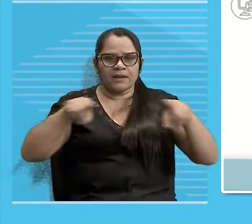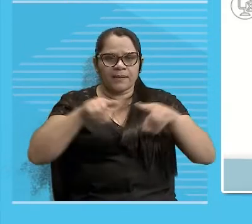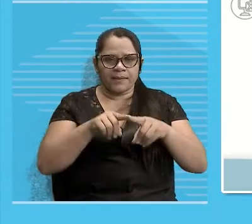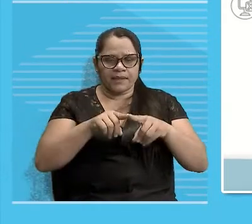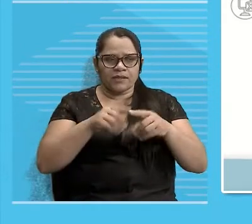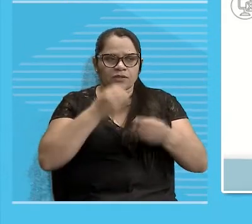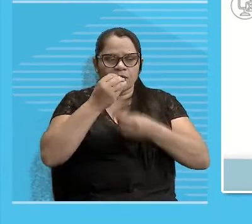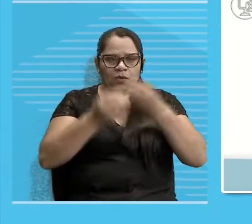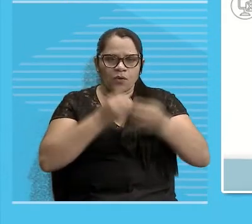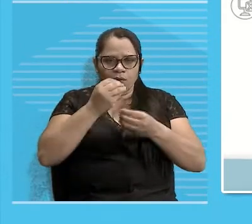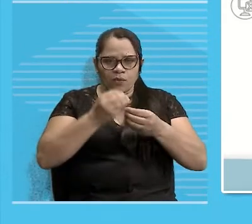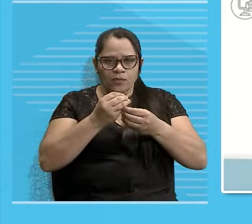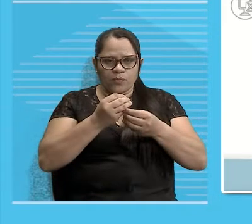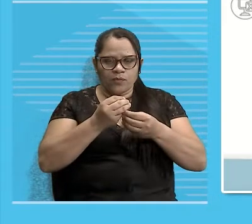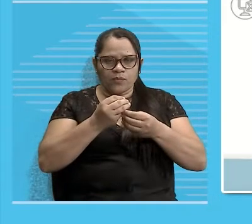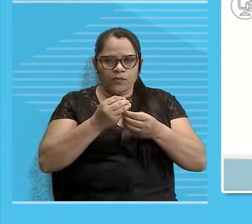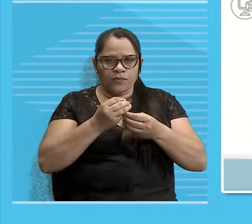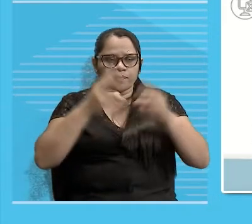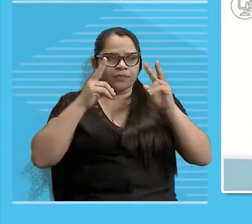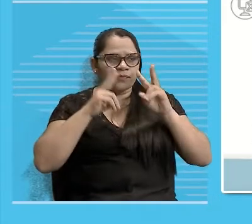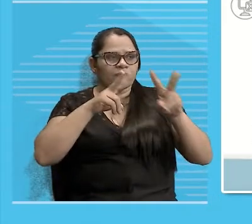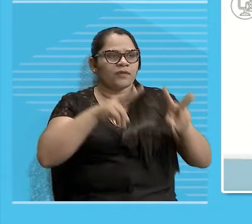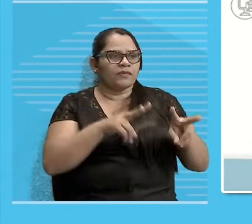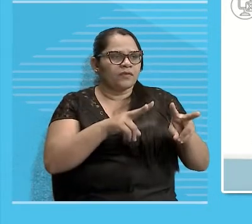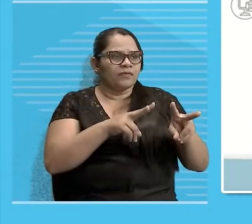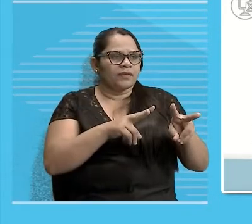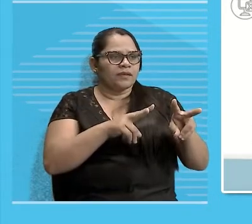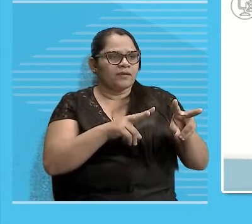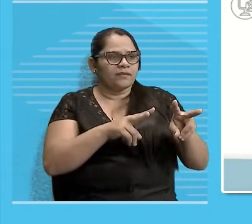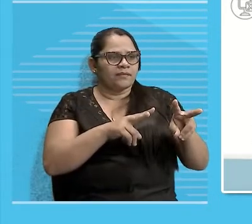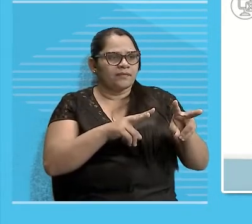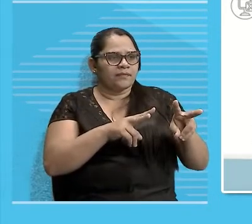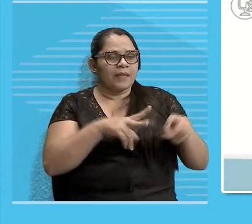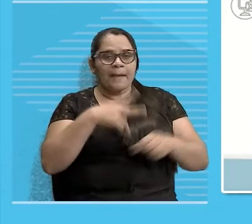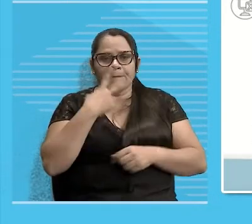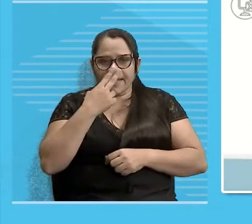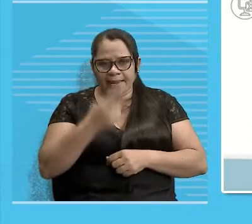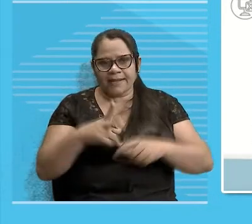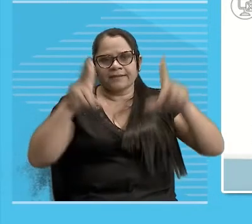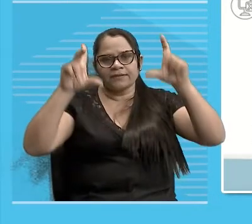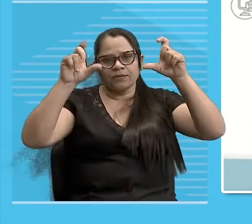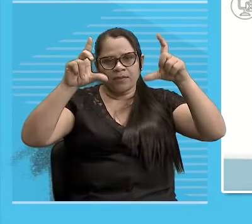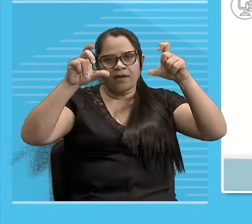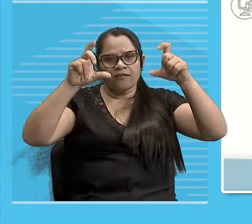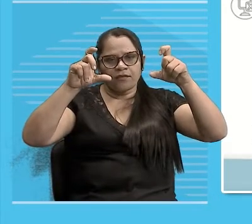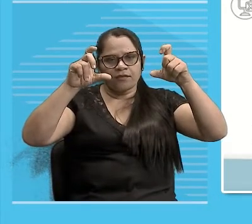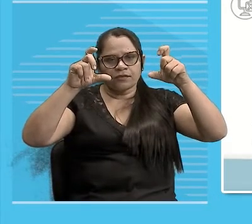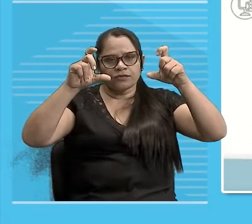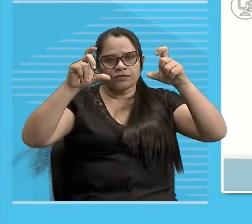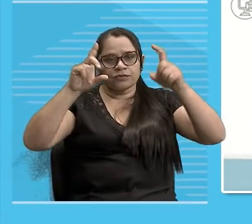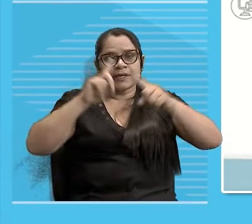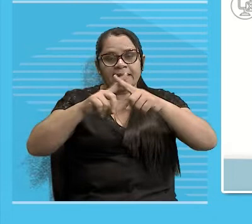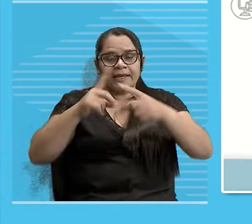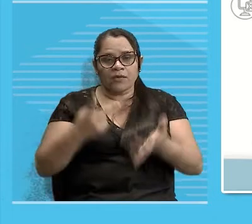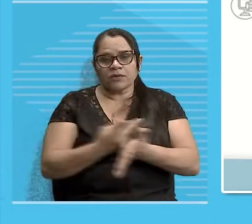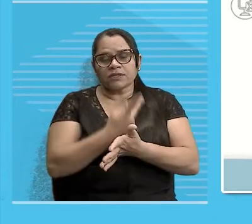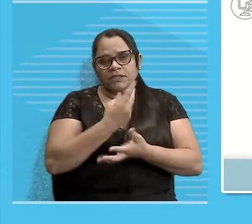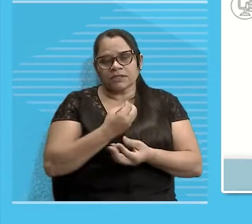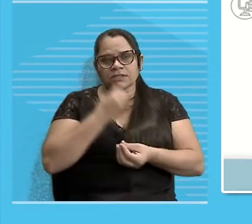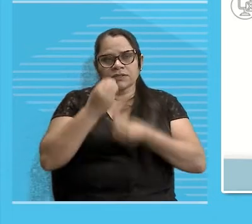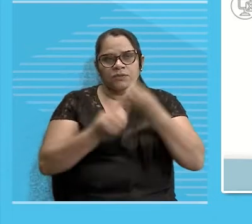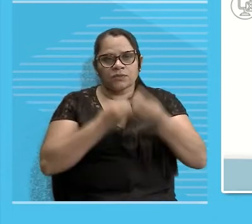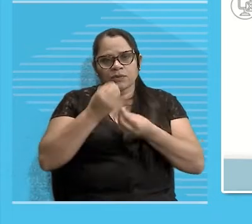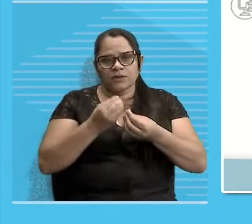instantâneo. Deixa eu voltar aqui e mostrar isso para vocês, ó. Parece uma fotografia que aconteceu sem